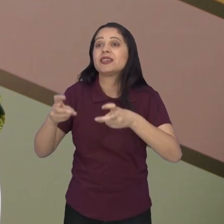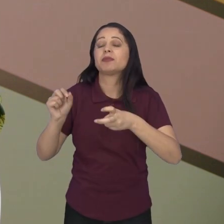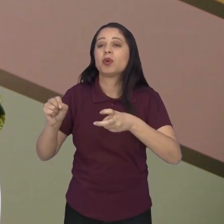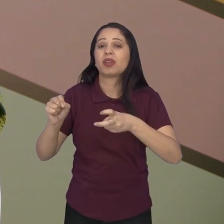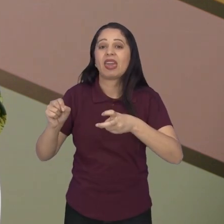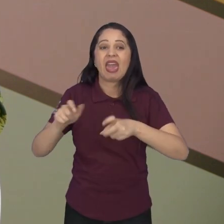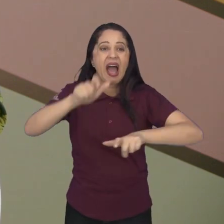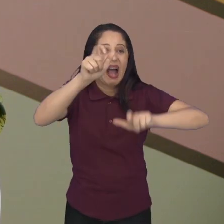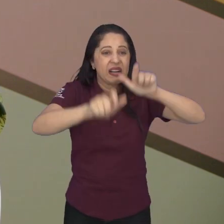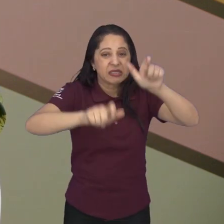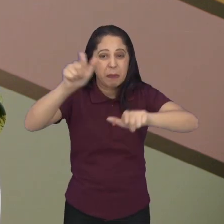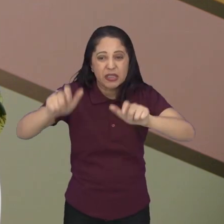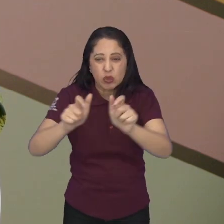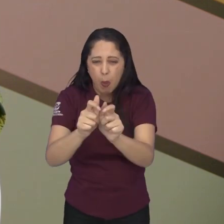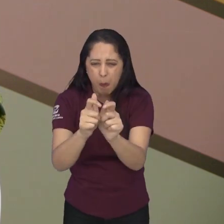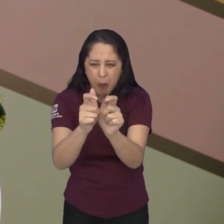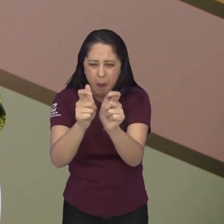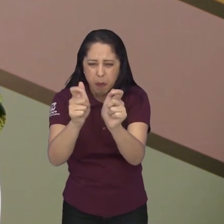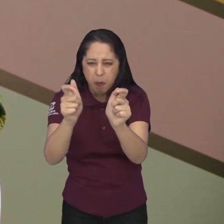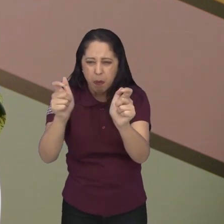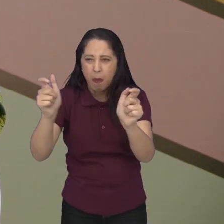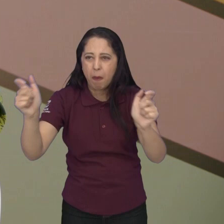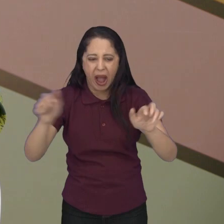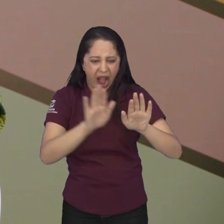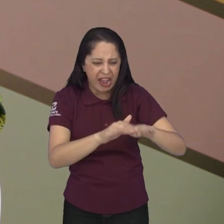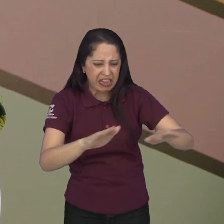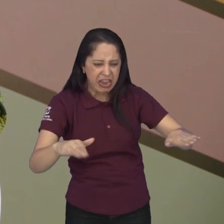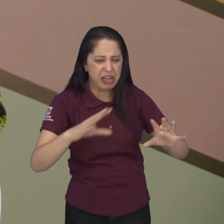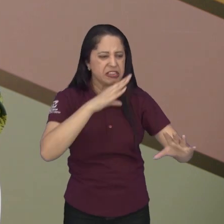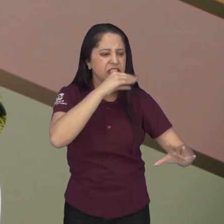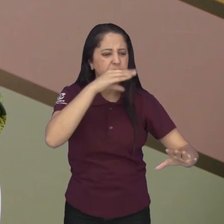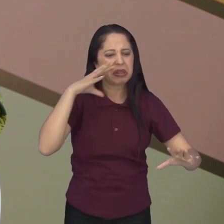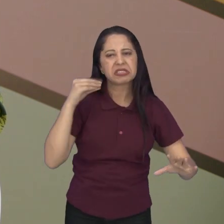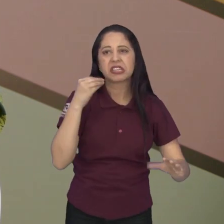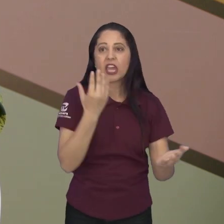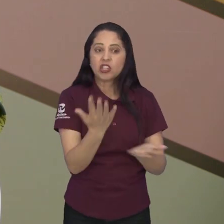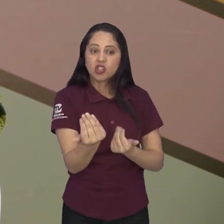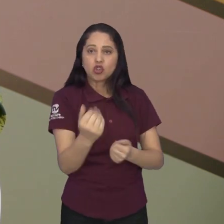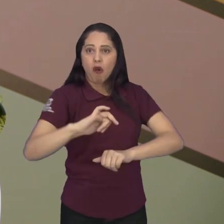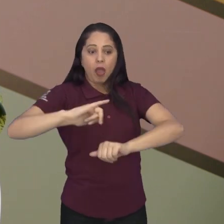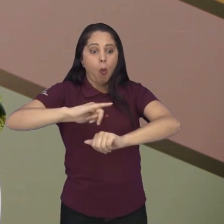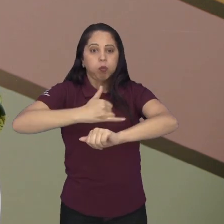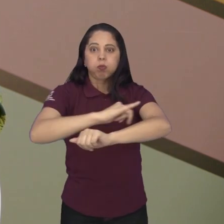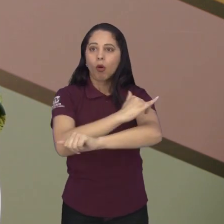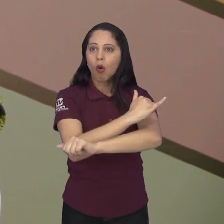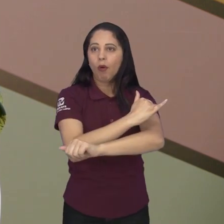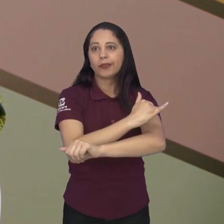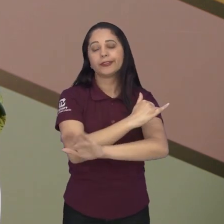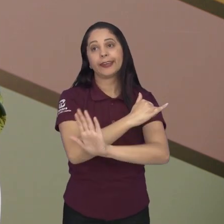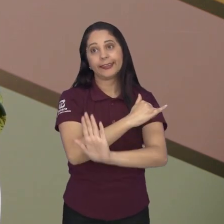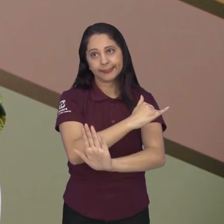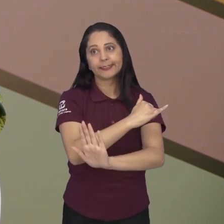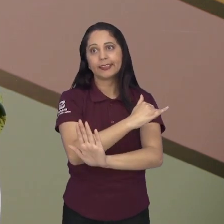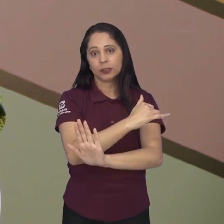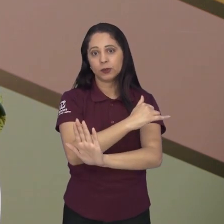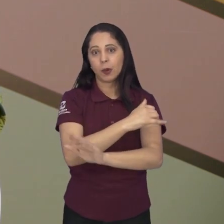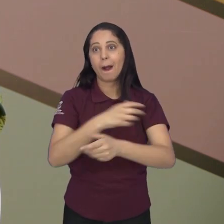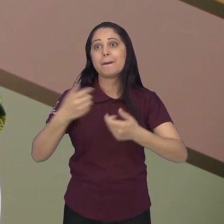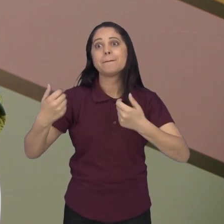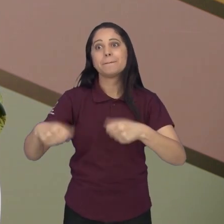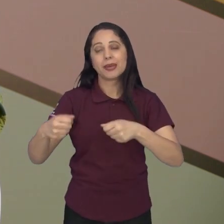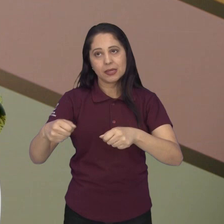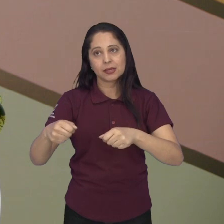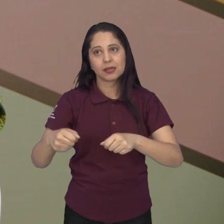gente tem visto a obesidade cada vez mais precoce, né? Desde a infância, adolescência. Então, o ideal é que já